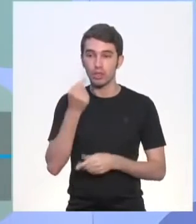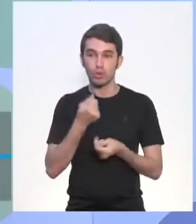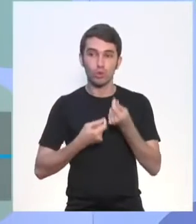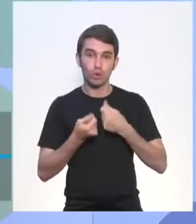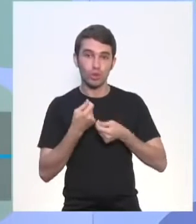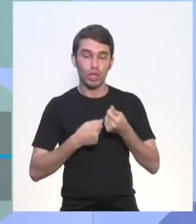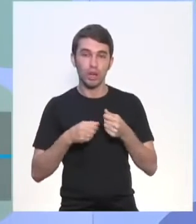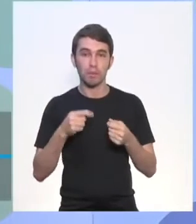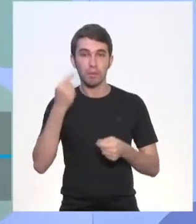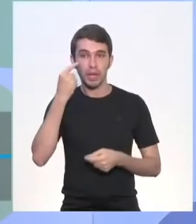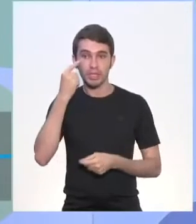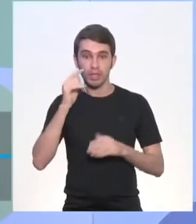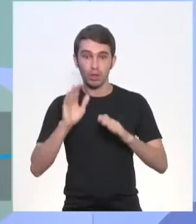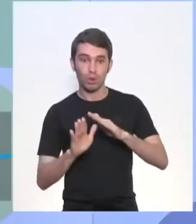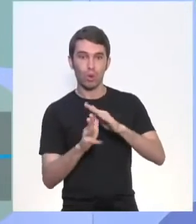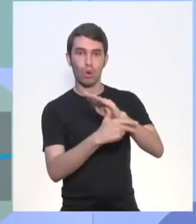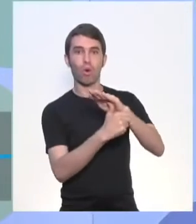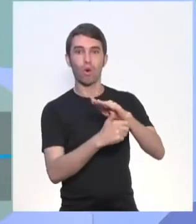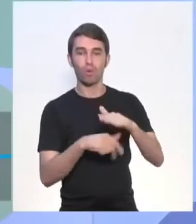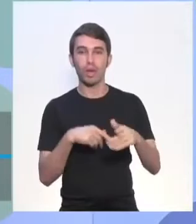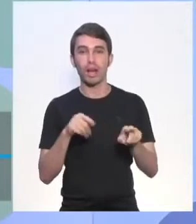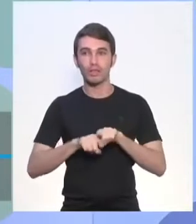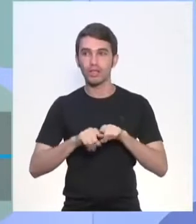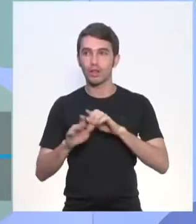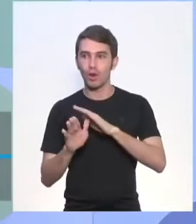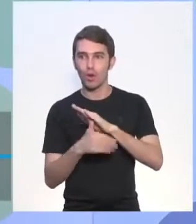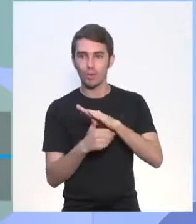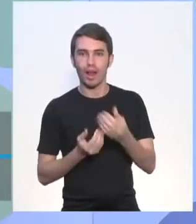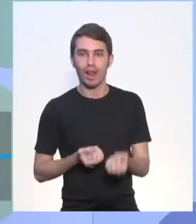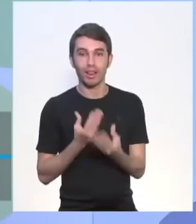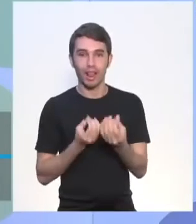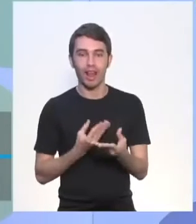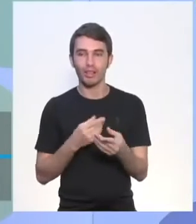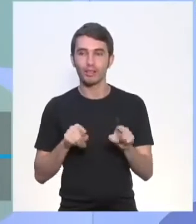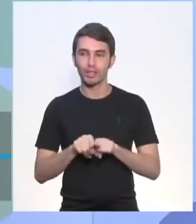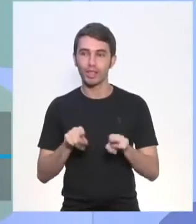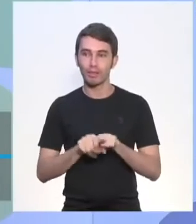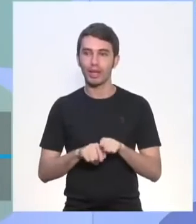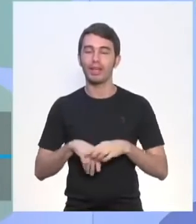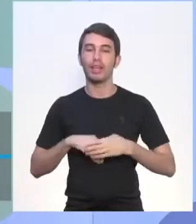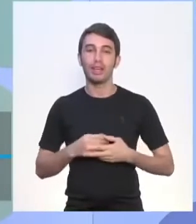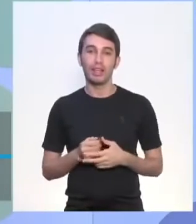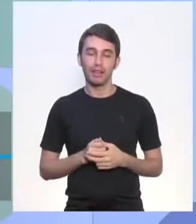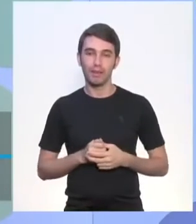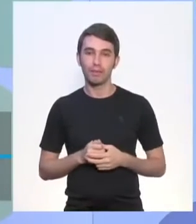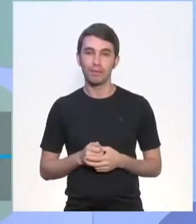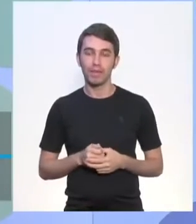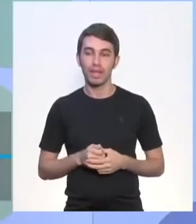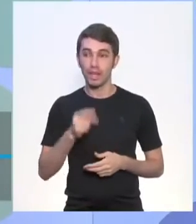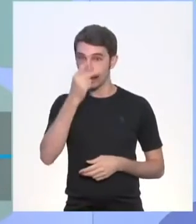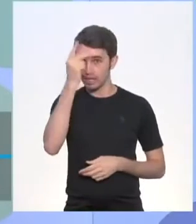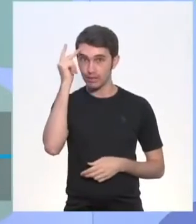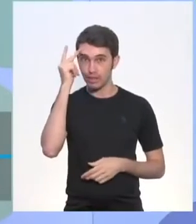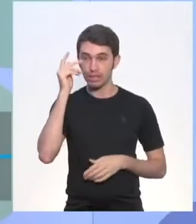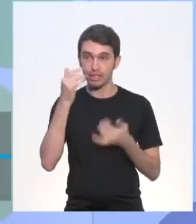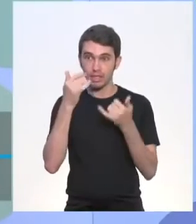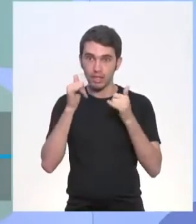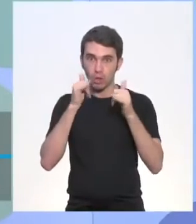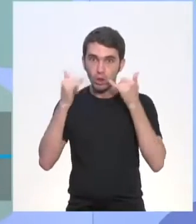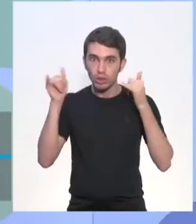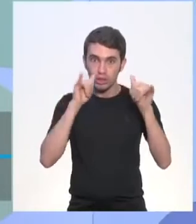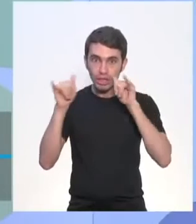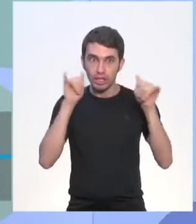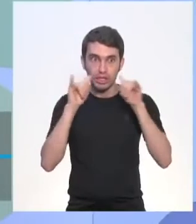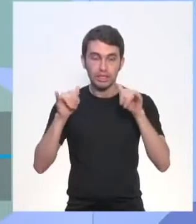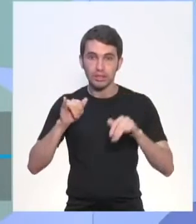o dinheiro, roubar dados das pessoas também, quando mandam notícias que são chamam muita atenção, muito chamativas,